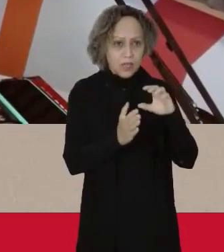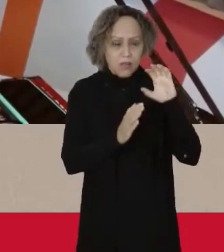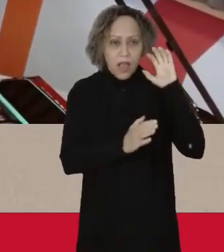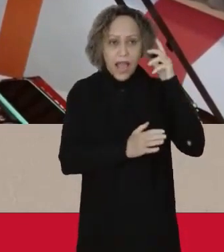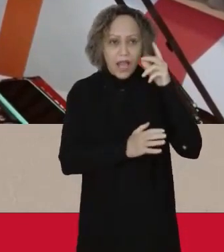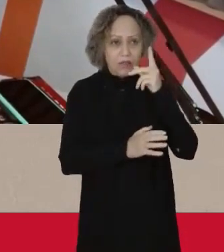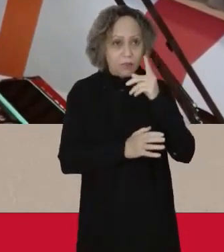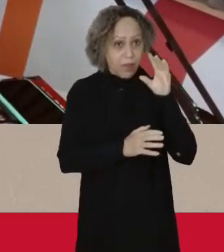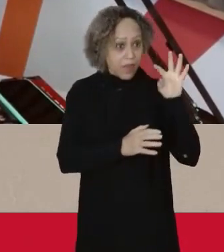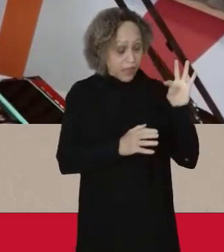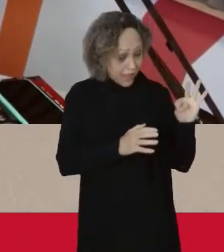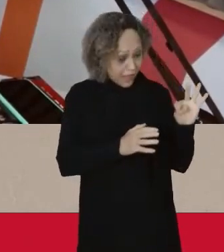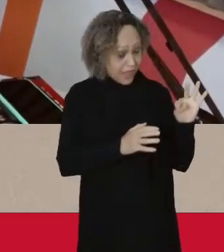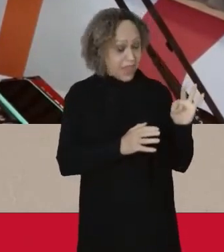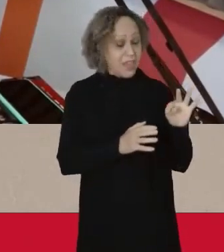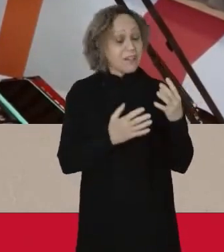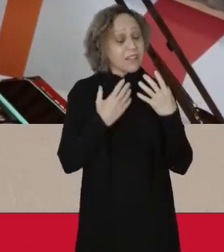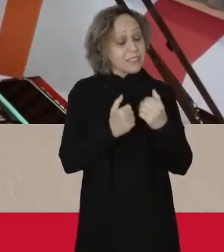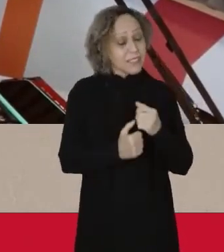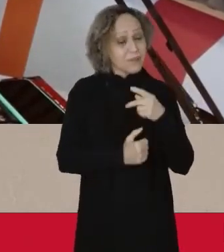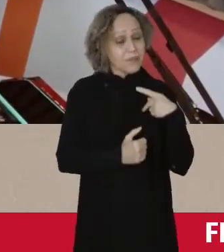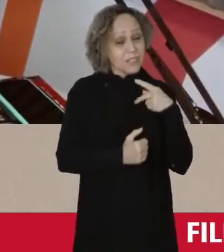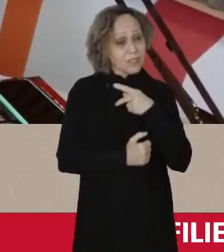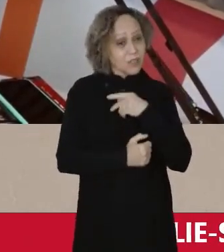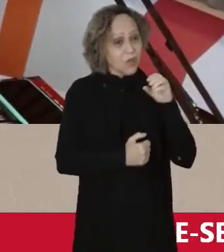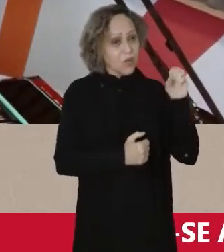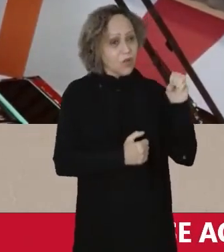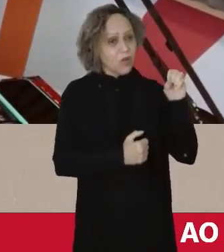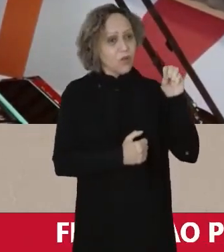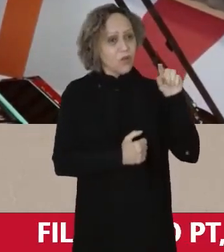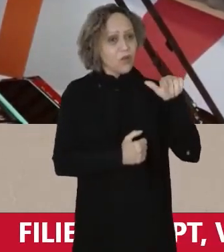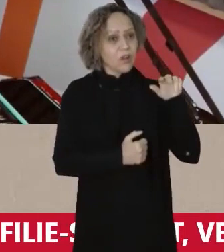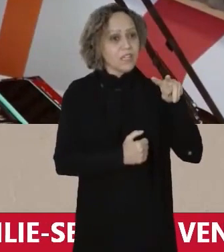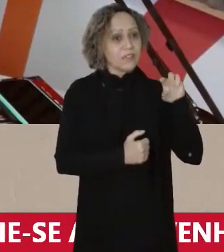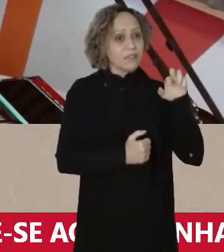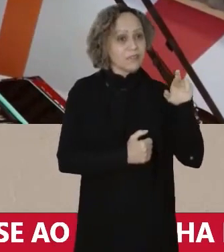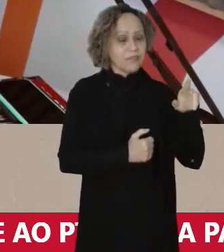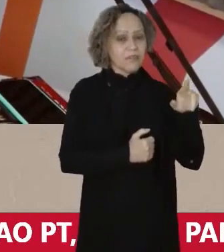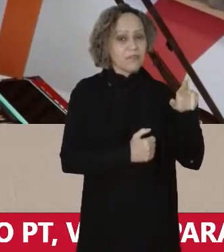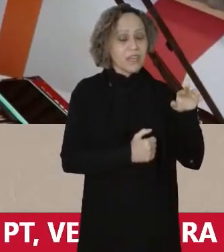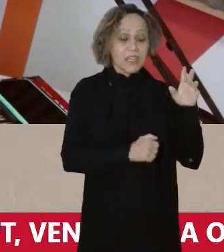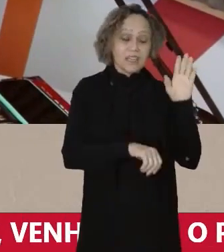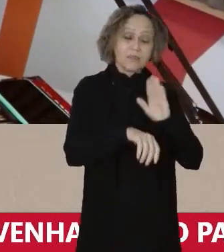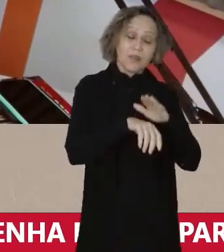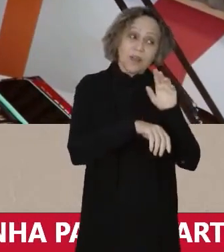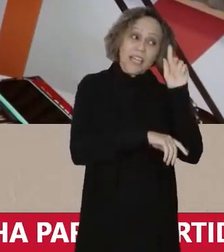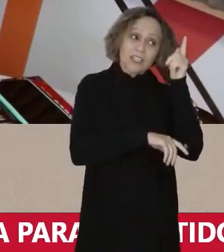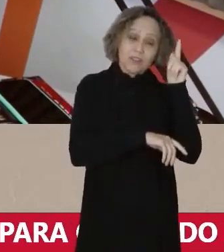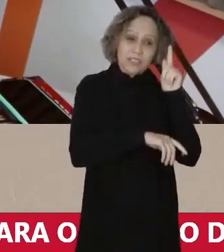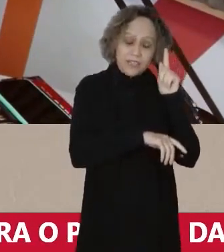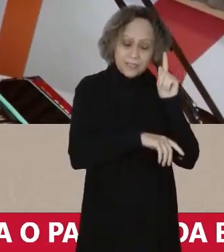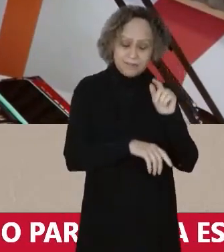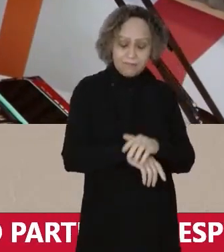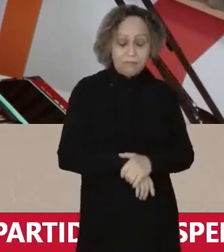pastor Oliver Costa Goiano e tem mensagem aqui para o senhor. A Josi Negreiros diz: bom dia, pastor